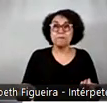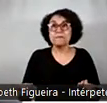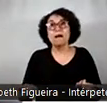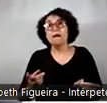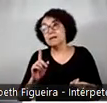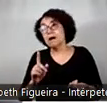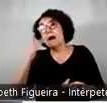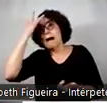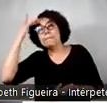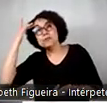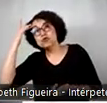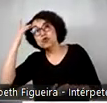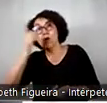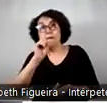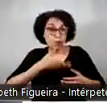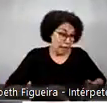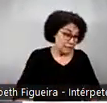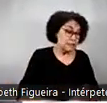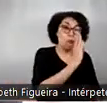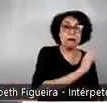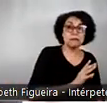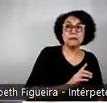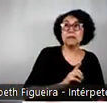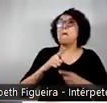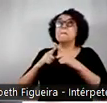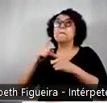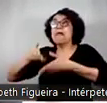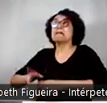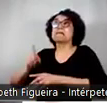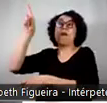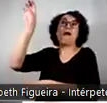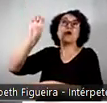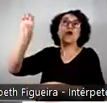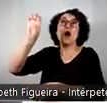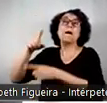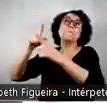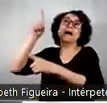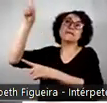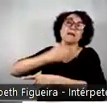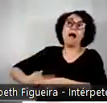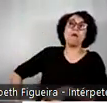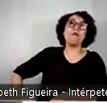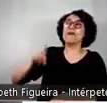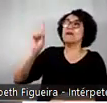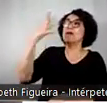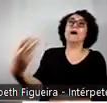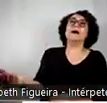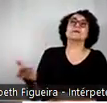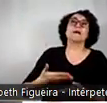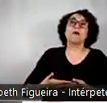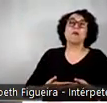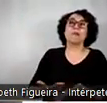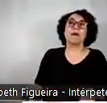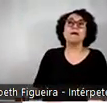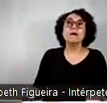Brasil e não tinham nenhum traço sanguíneo europeu, né? Então do país ali que elas estavam. Então elas eram consideradas pessoas